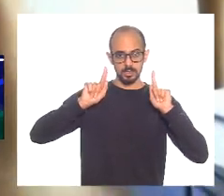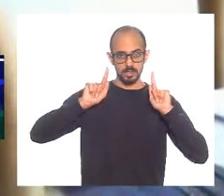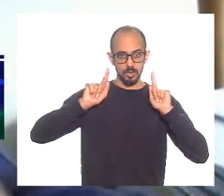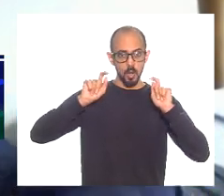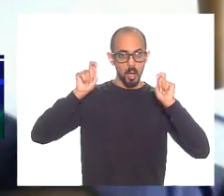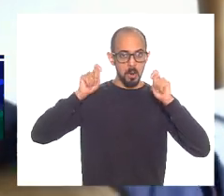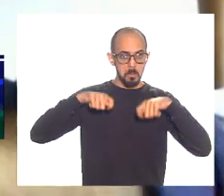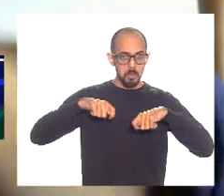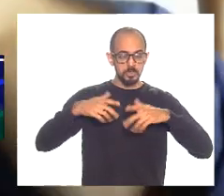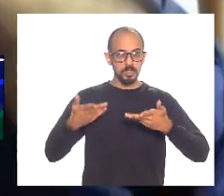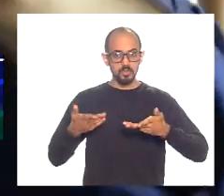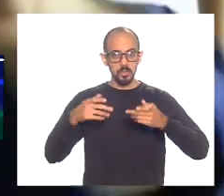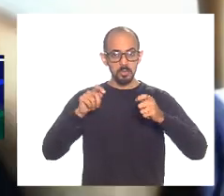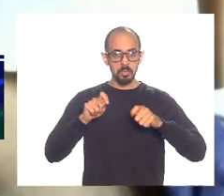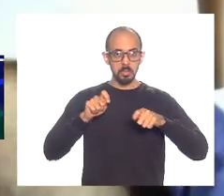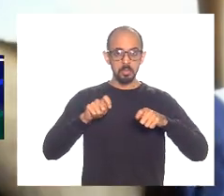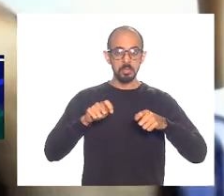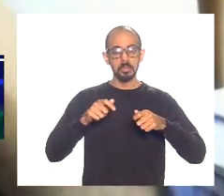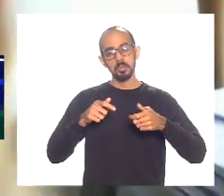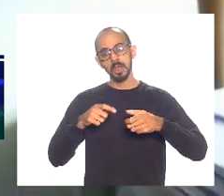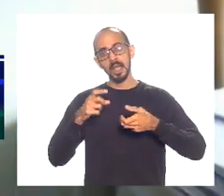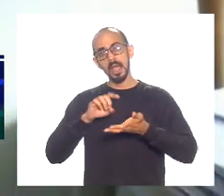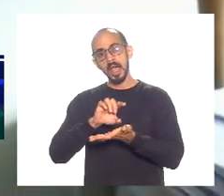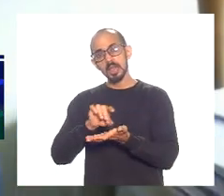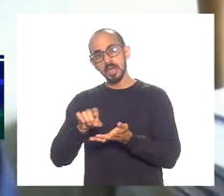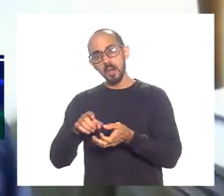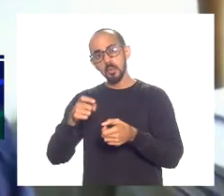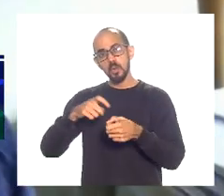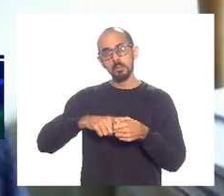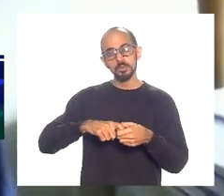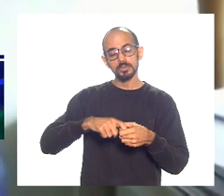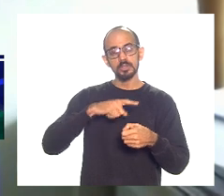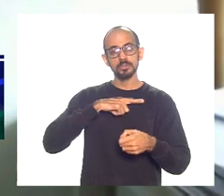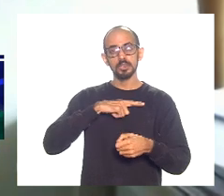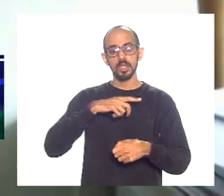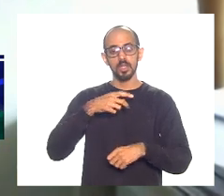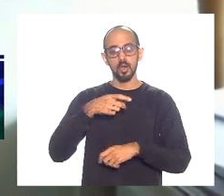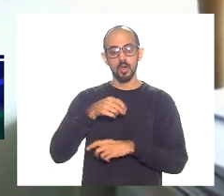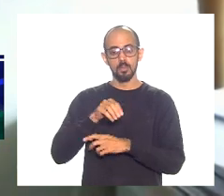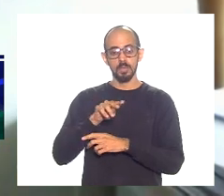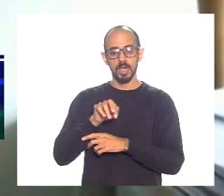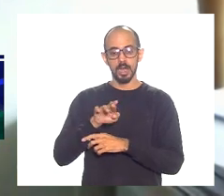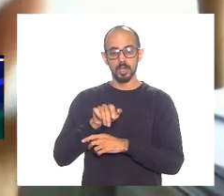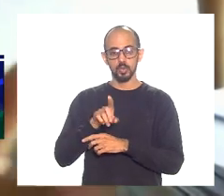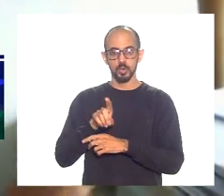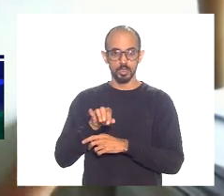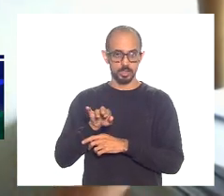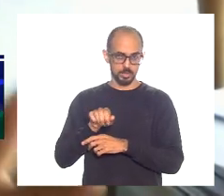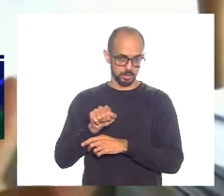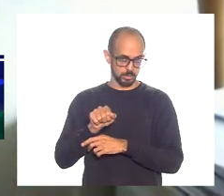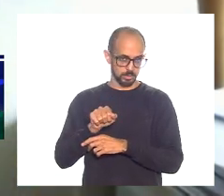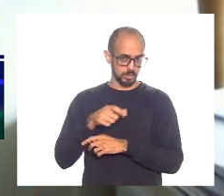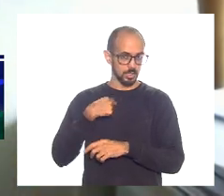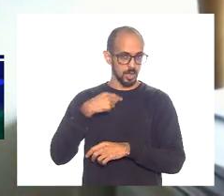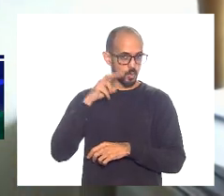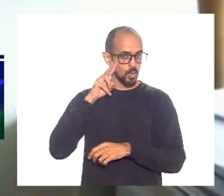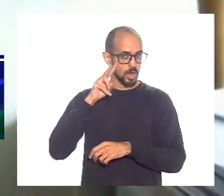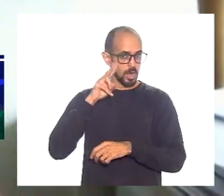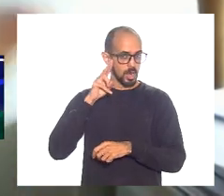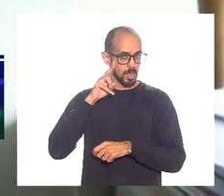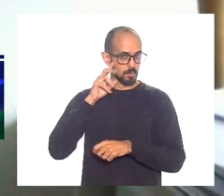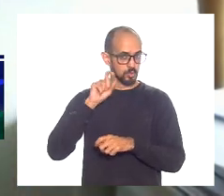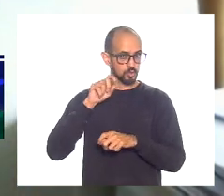possivelmente, cada consórcio terá uma operadora. Eu lembro um ditado popular, né?